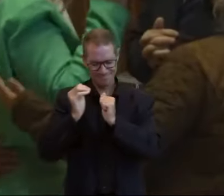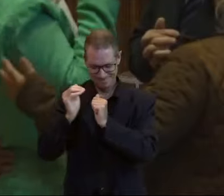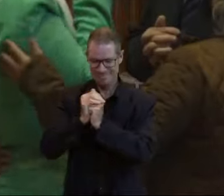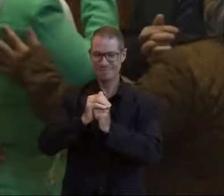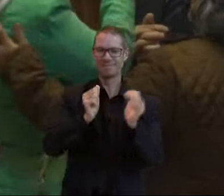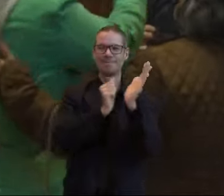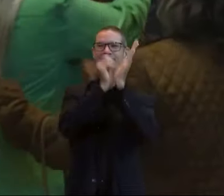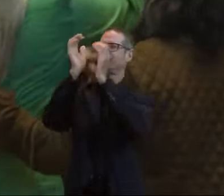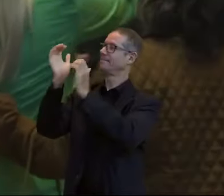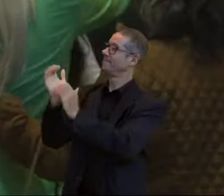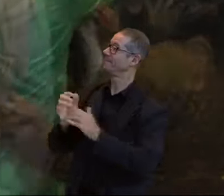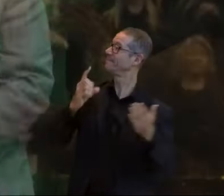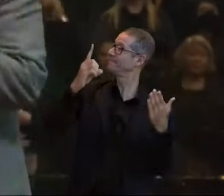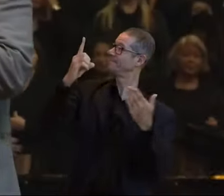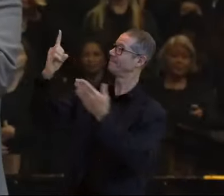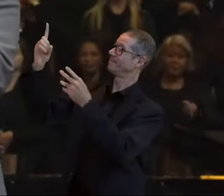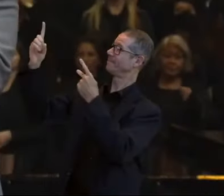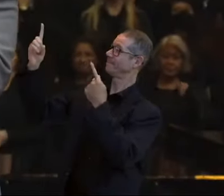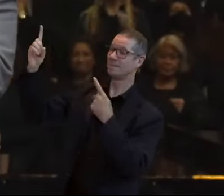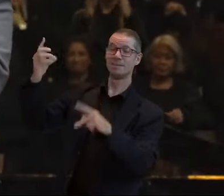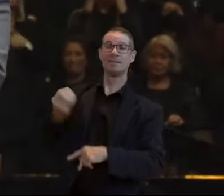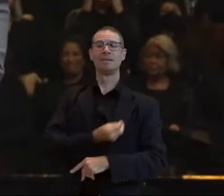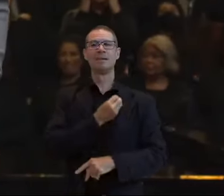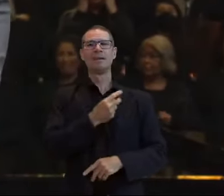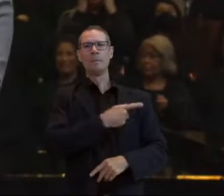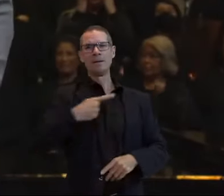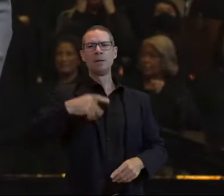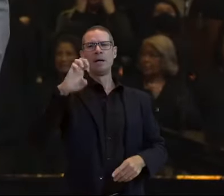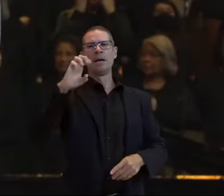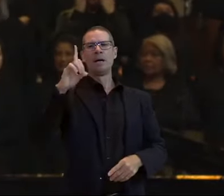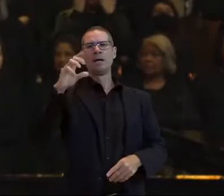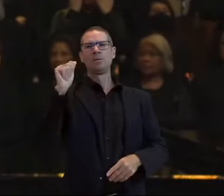amém. Louvado seja Deus pela sua vida. Pastor Edson, dá a